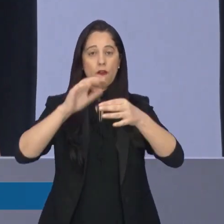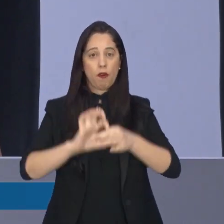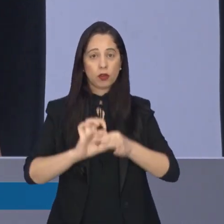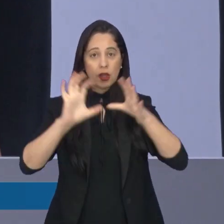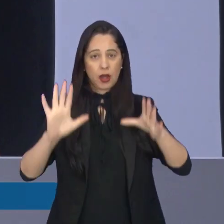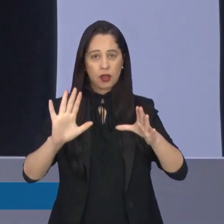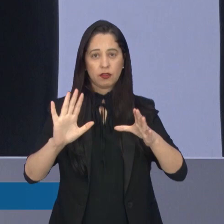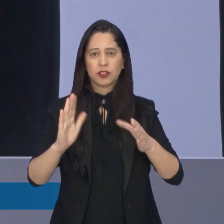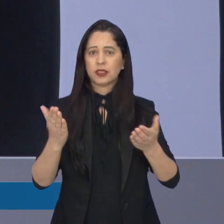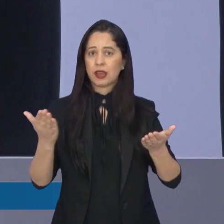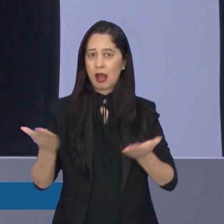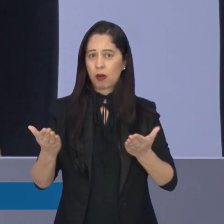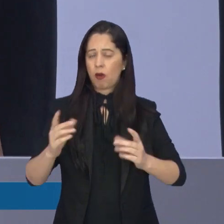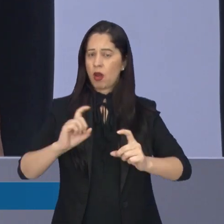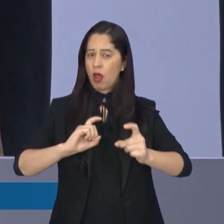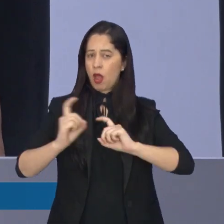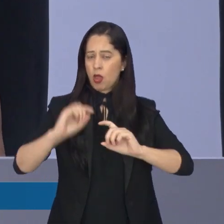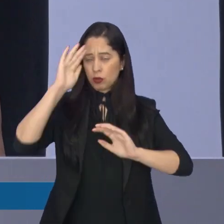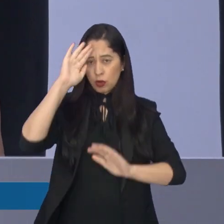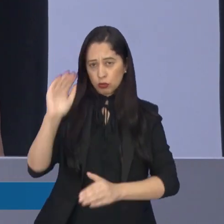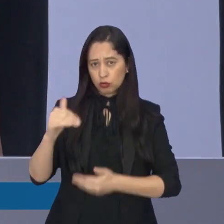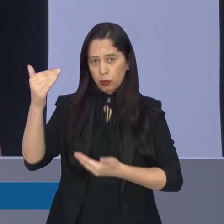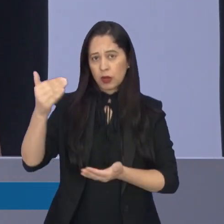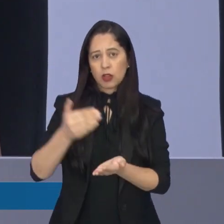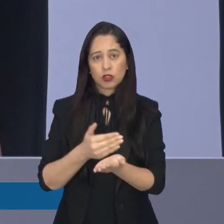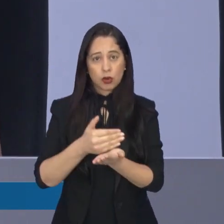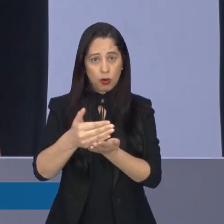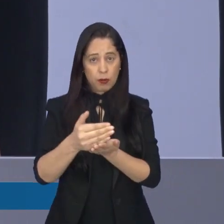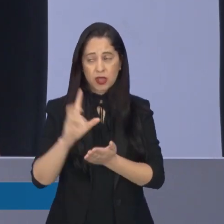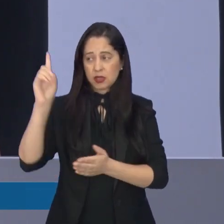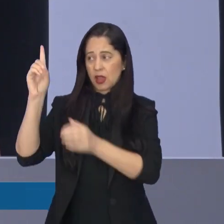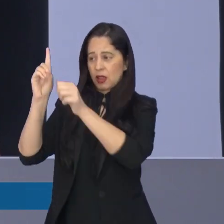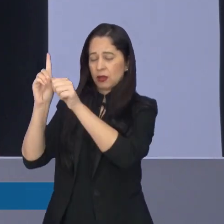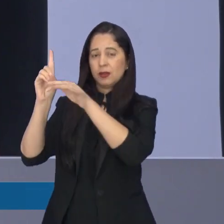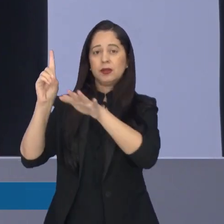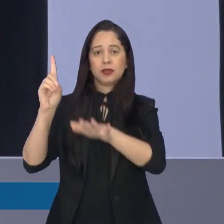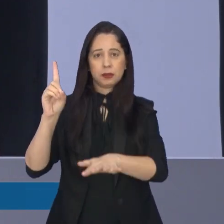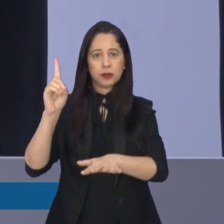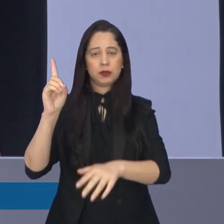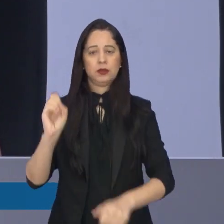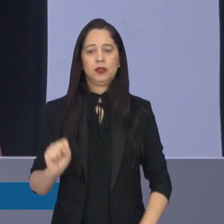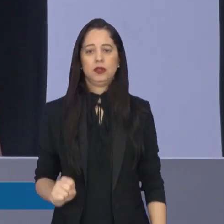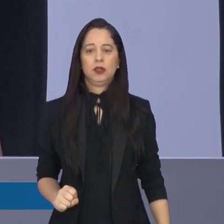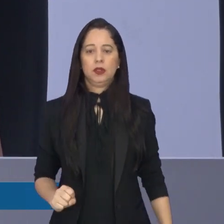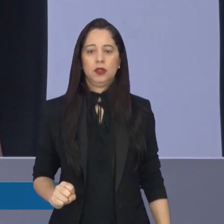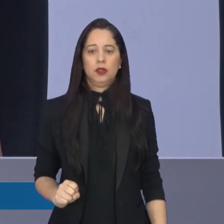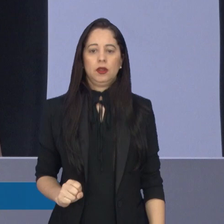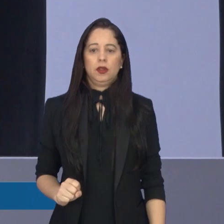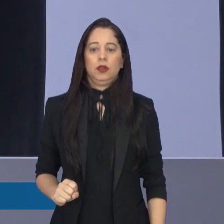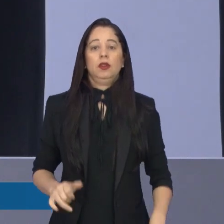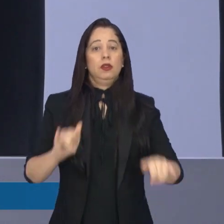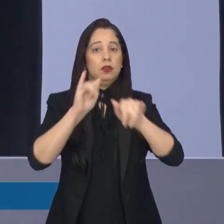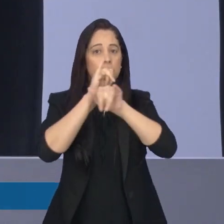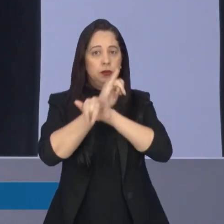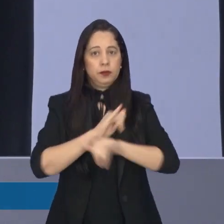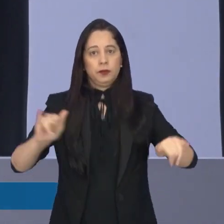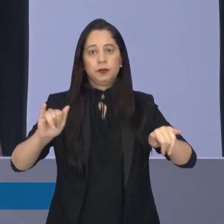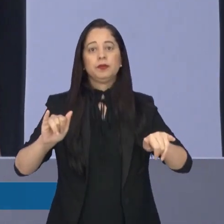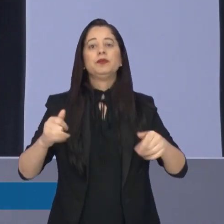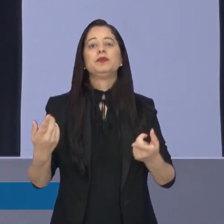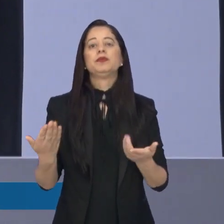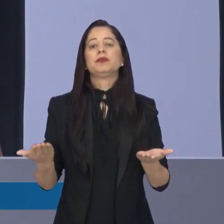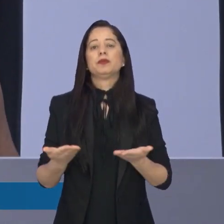todo o poder emana do povo, declaramos aberta a presente solenidade. Anunciamos a entrada